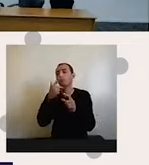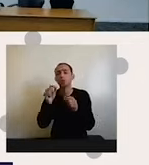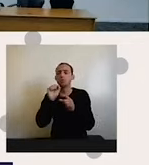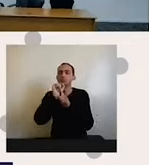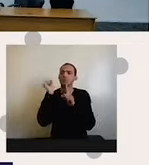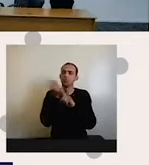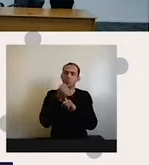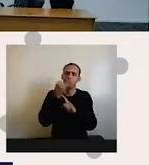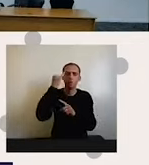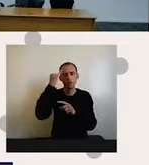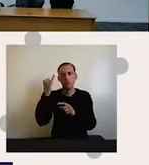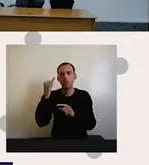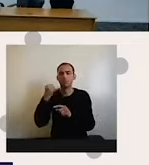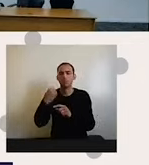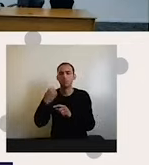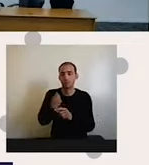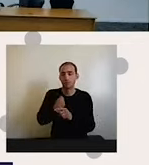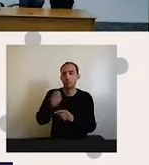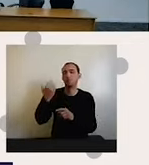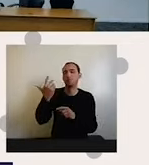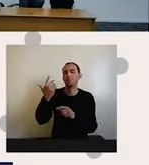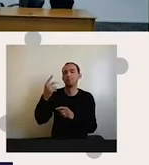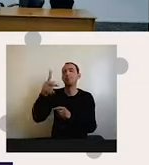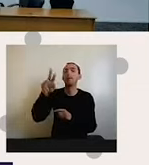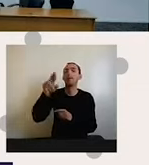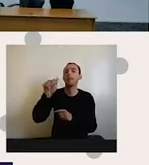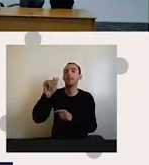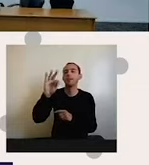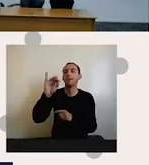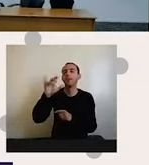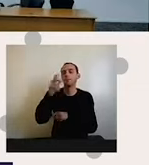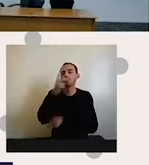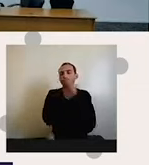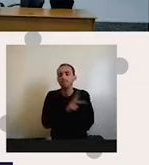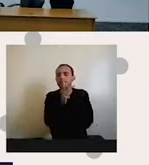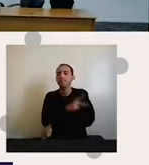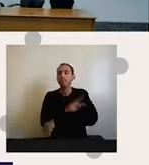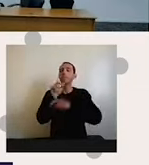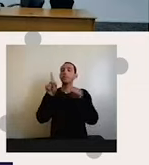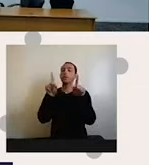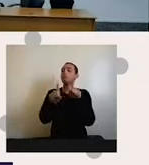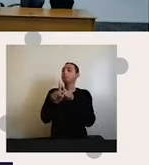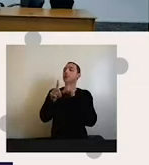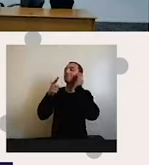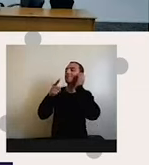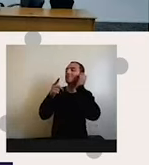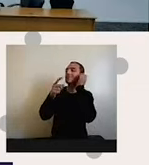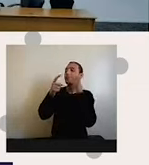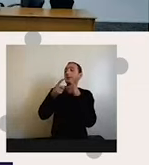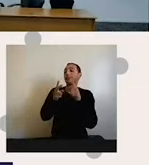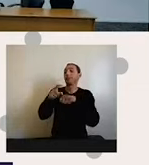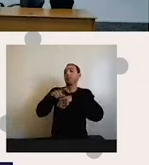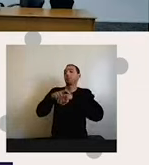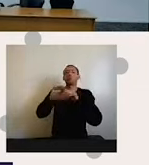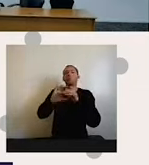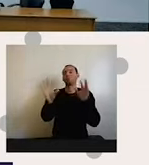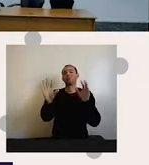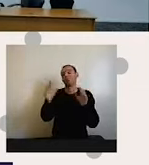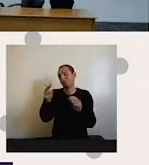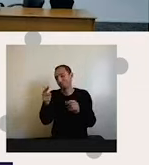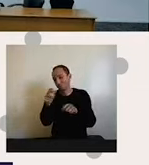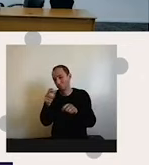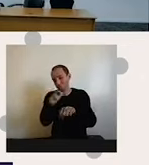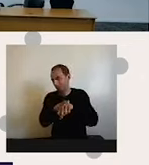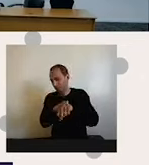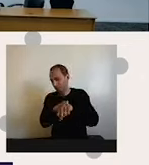o trabalho dele. Então, tem muitos interesses envolvidos, interesses econômicos, interesses